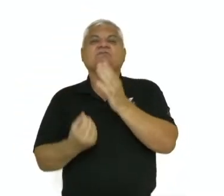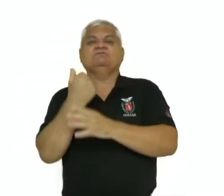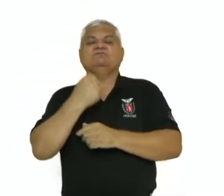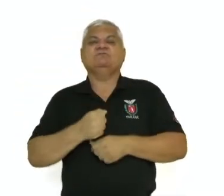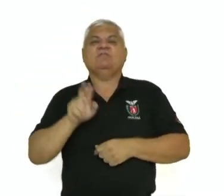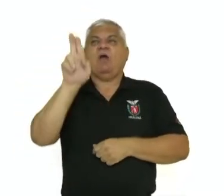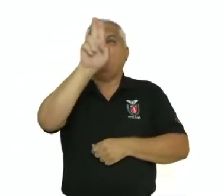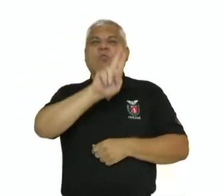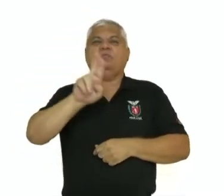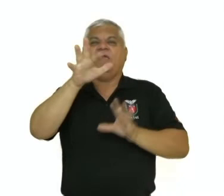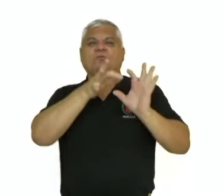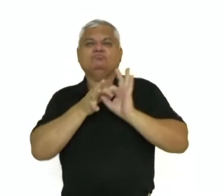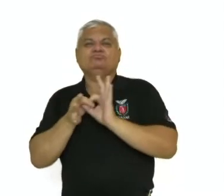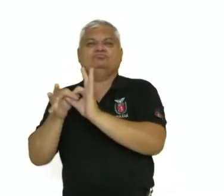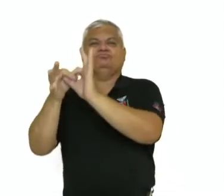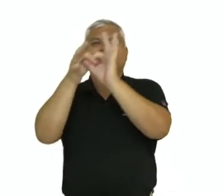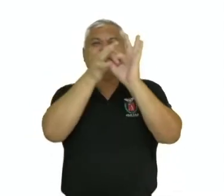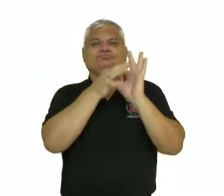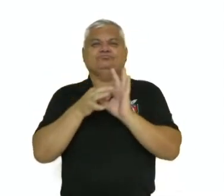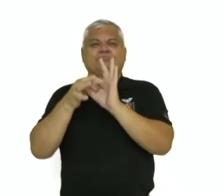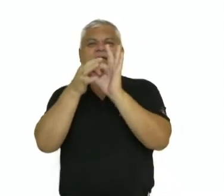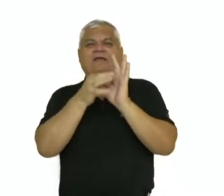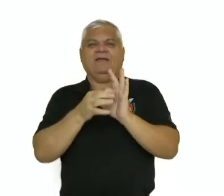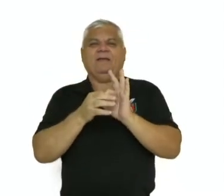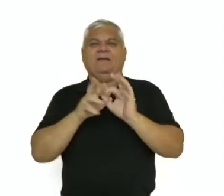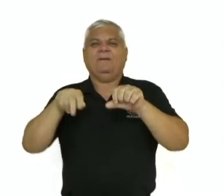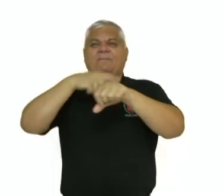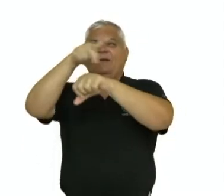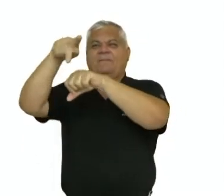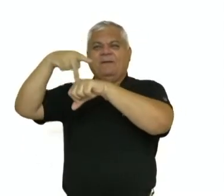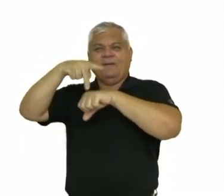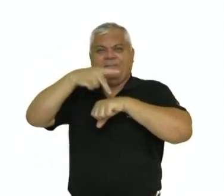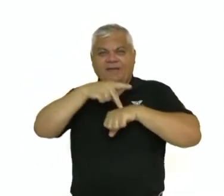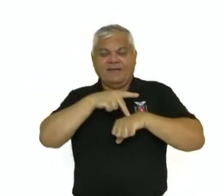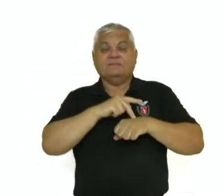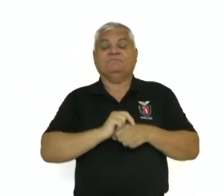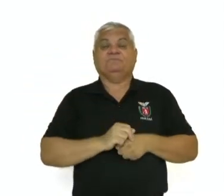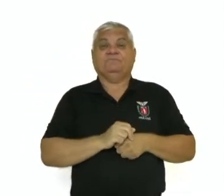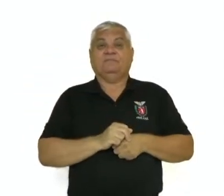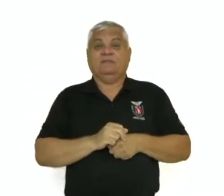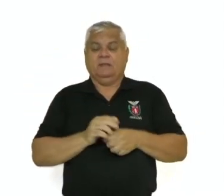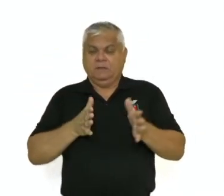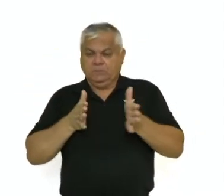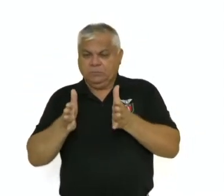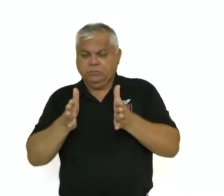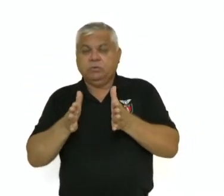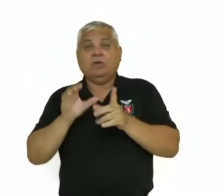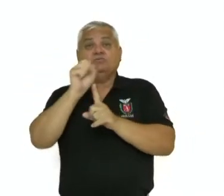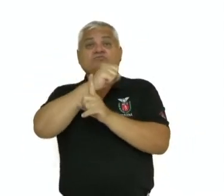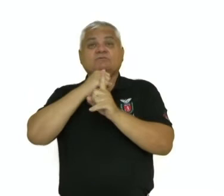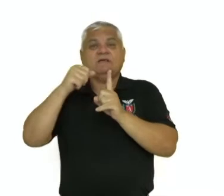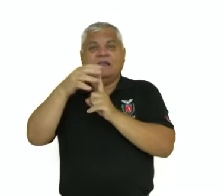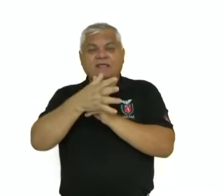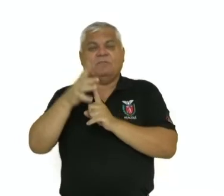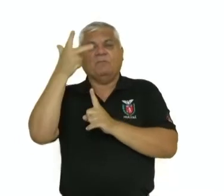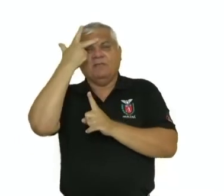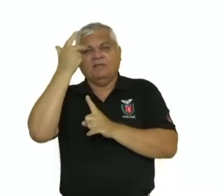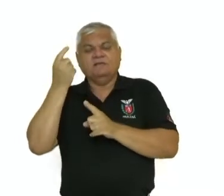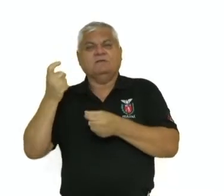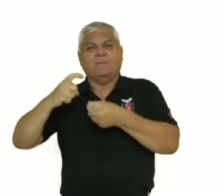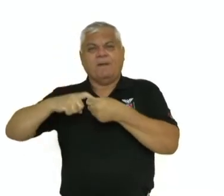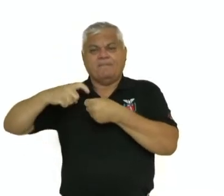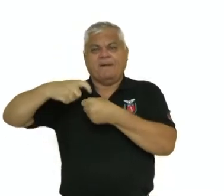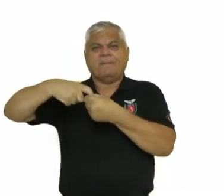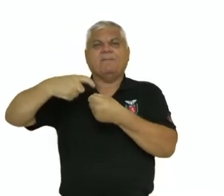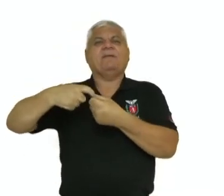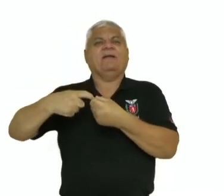Repúblicas Socialistas Soviéticas. Na segunda metade do século XX, o socialismo ganhou outros adeptos, como os países do